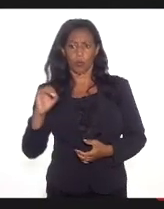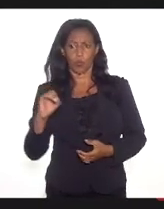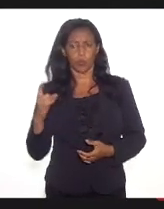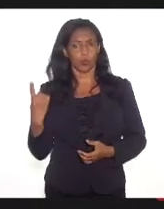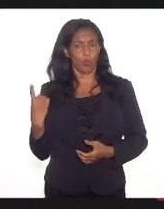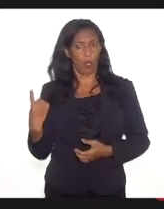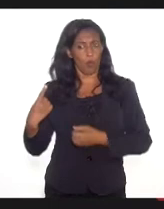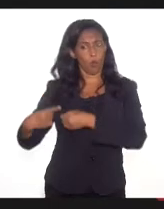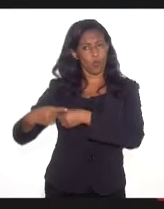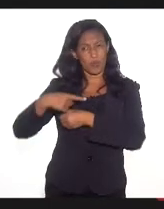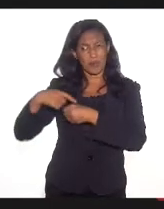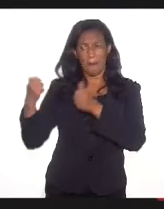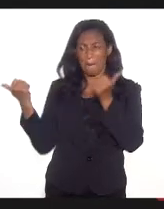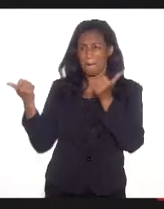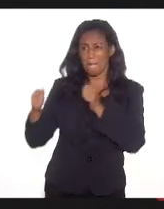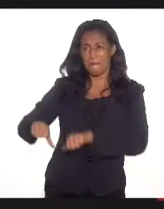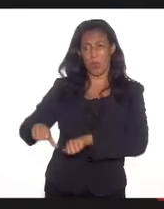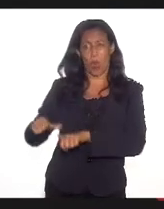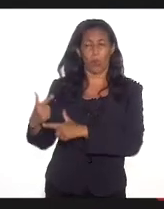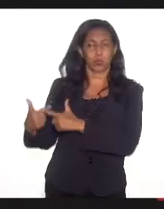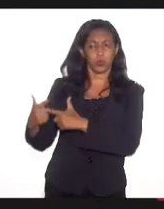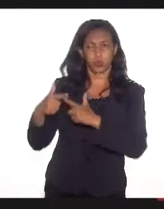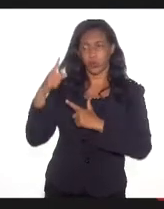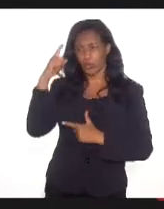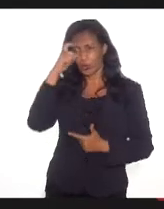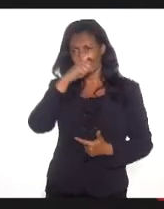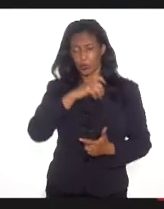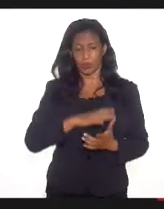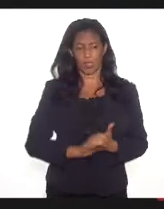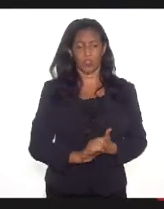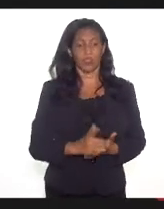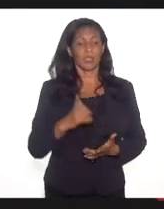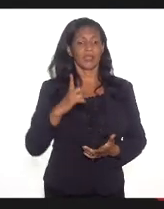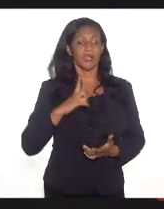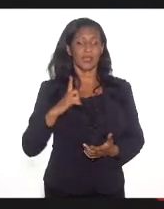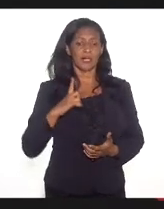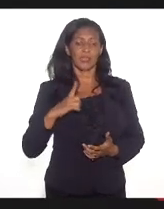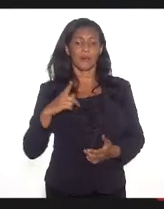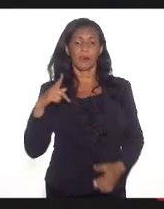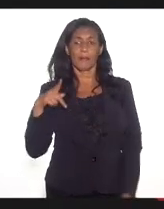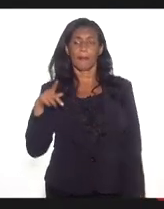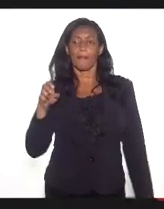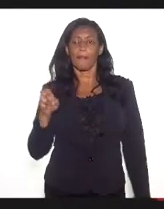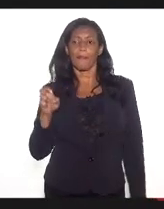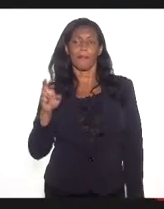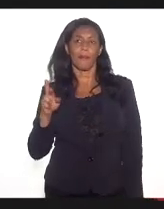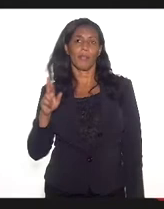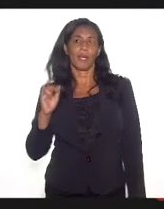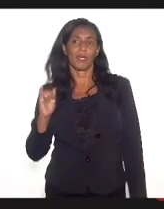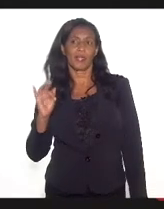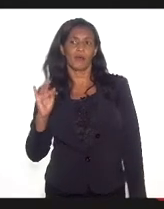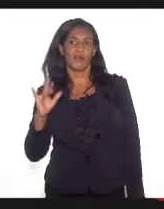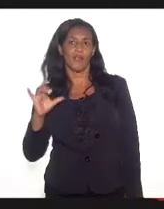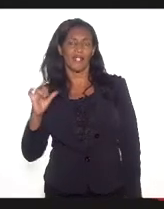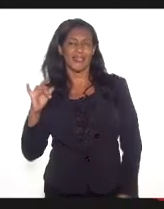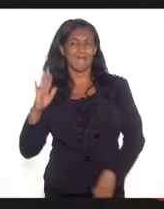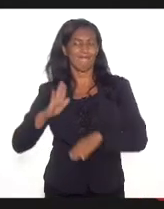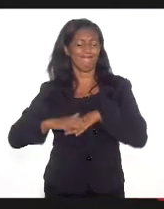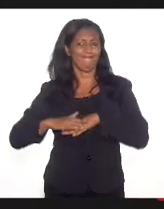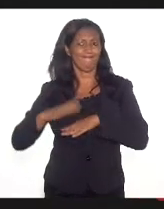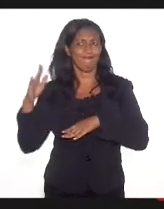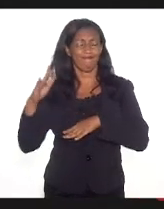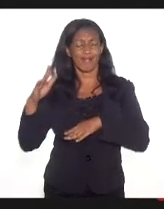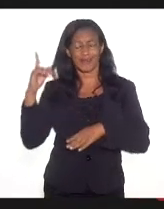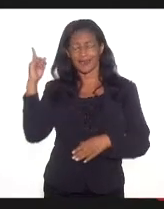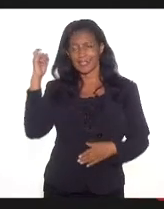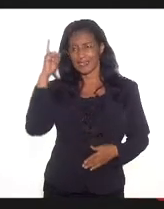estado do Janeiro pior situação e vemos também a nossa periferia metropolitana que é a situação mais grave no estado do Rio de